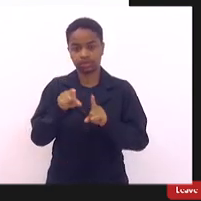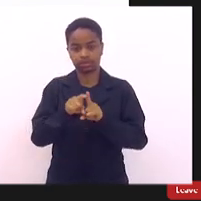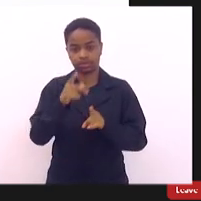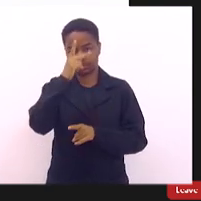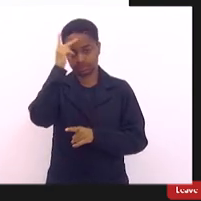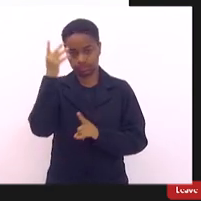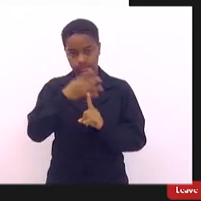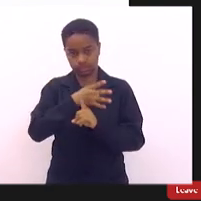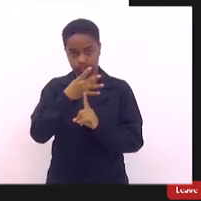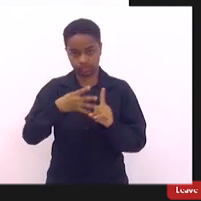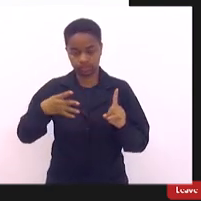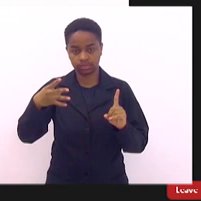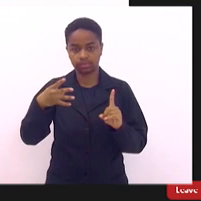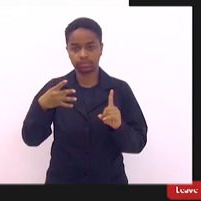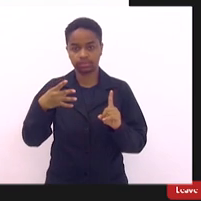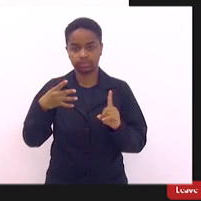LGBT,